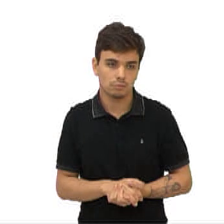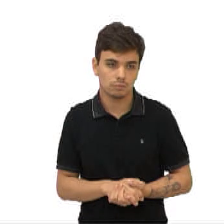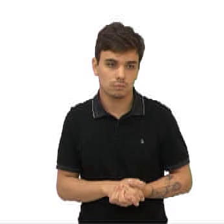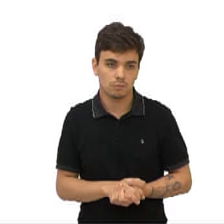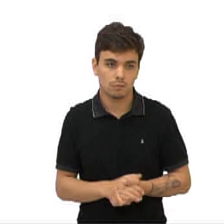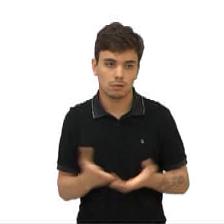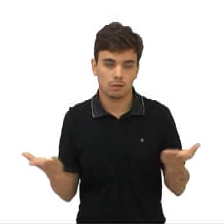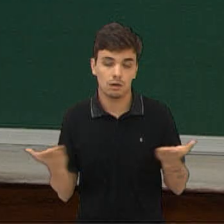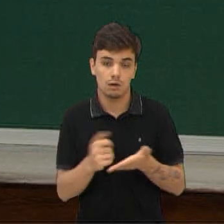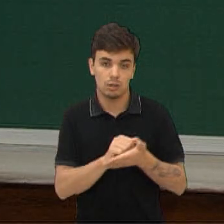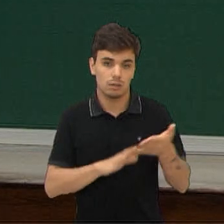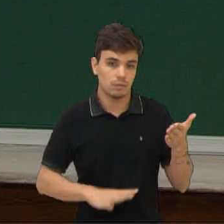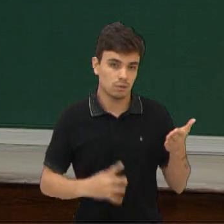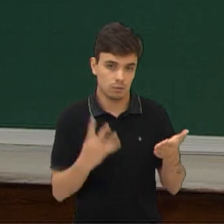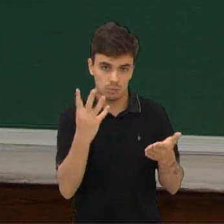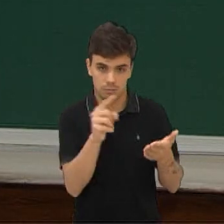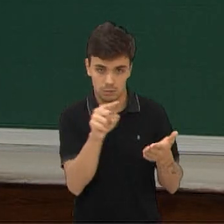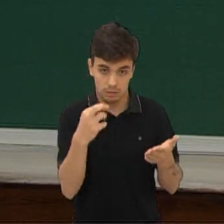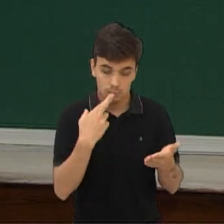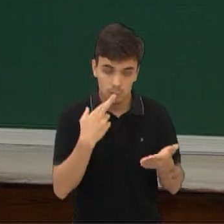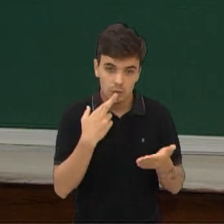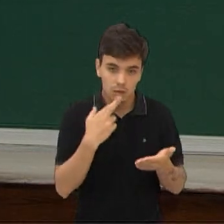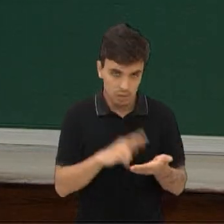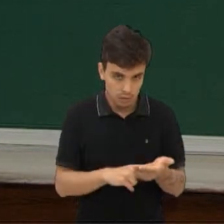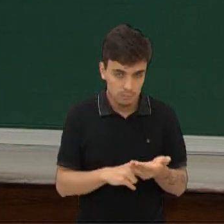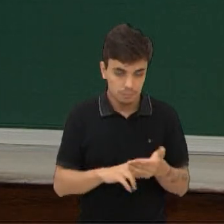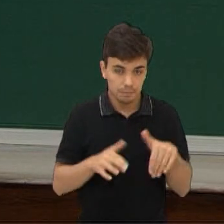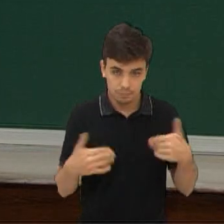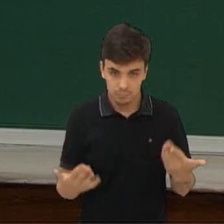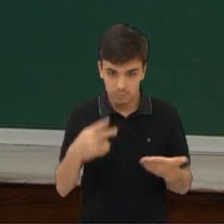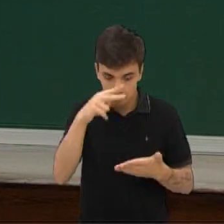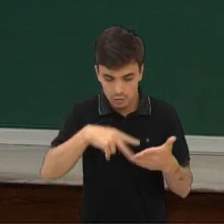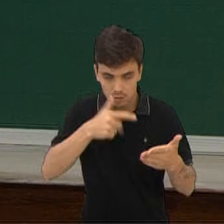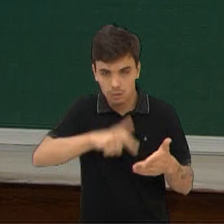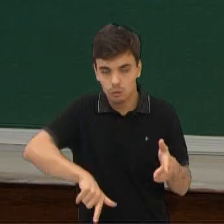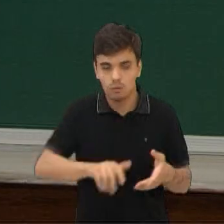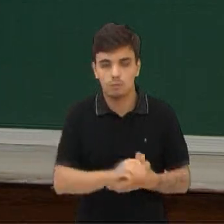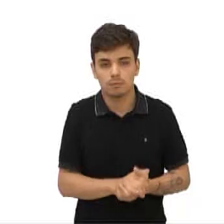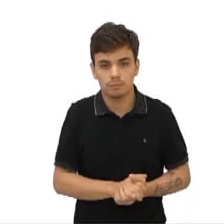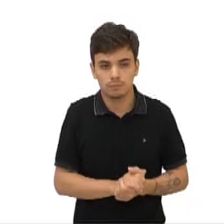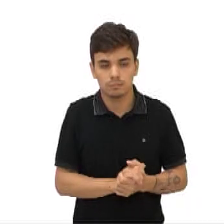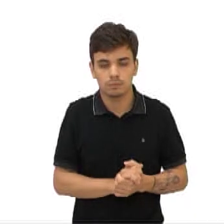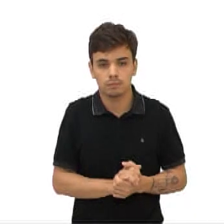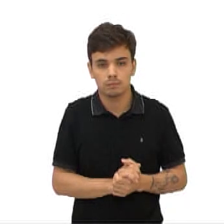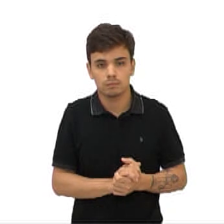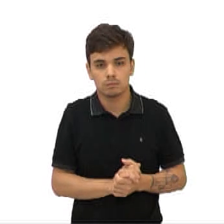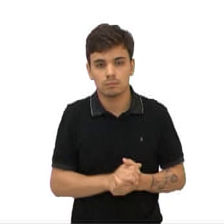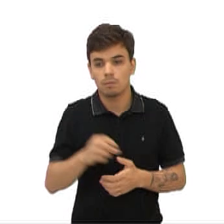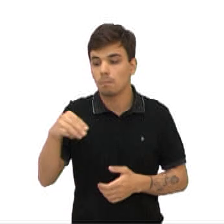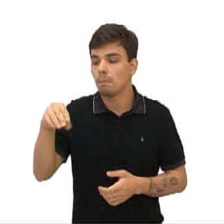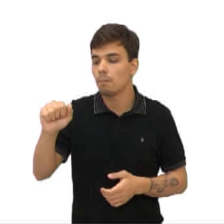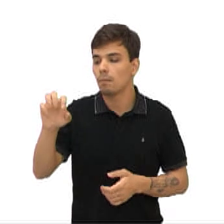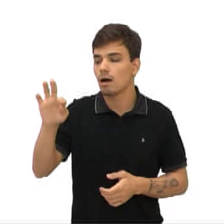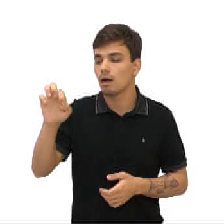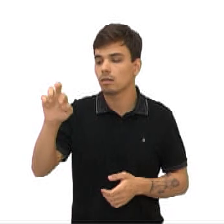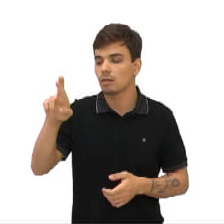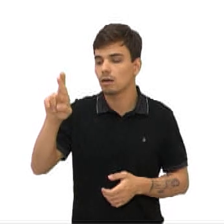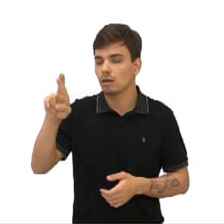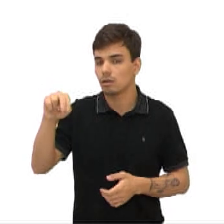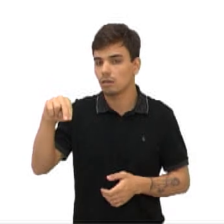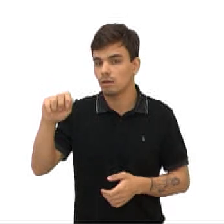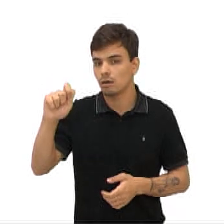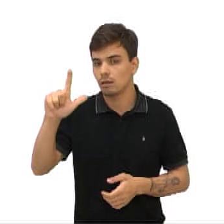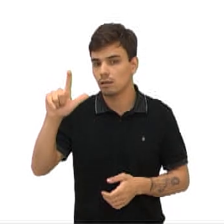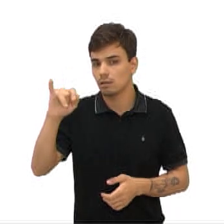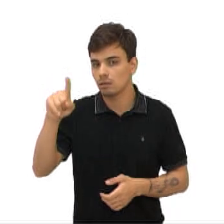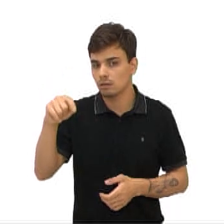Vamos lá? Um exercício 4 para você, vamos lá? Vamos reler esse trechinho aqui. Maternalizar um cão parece uma